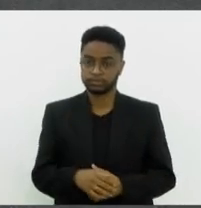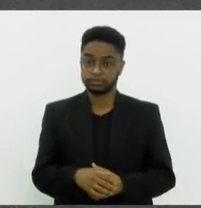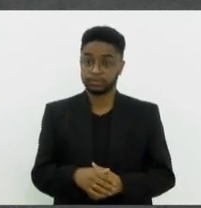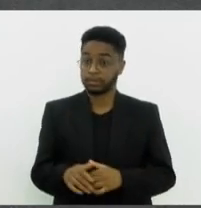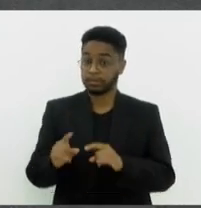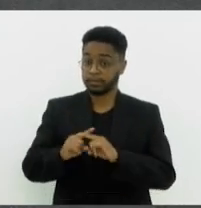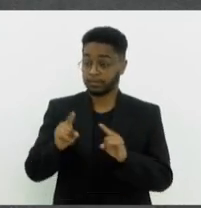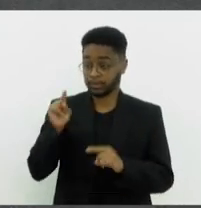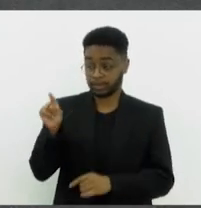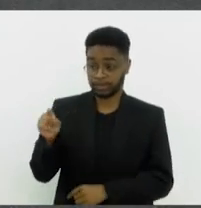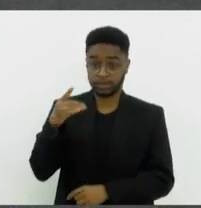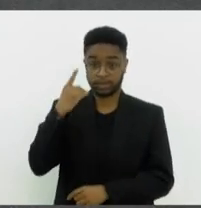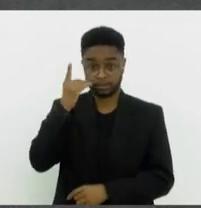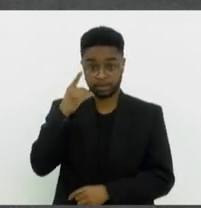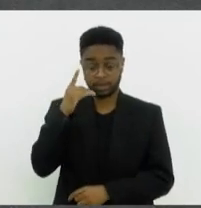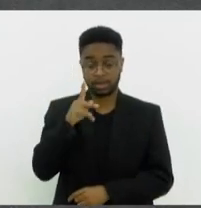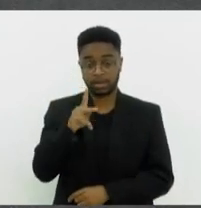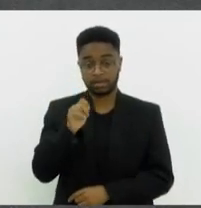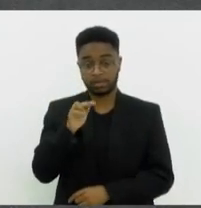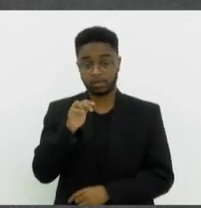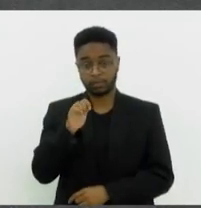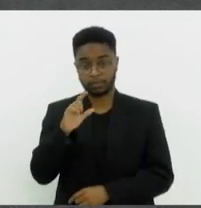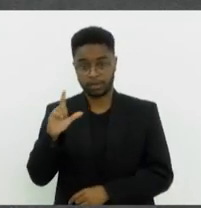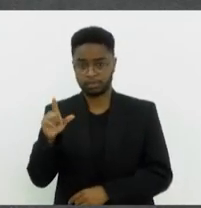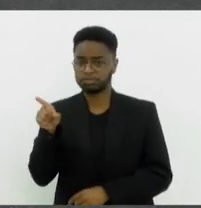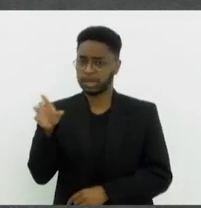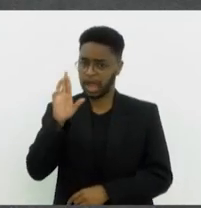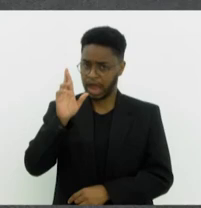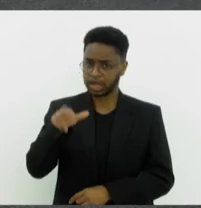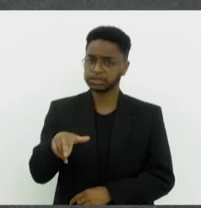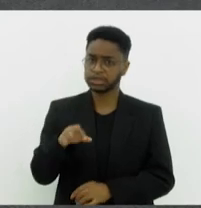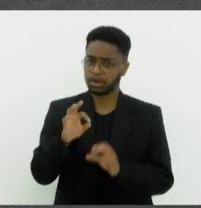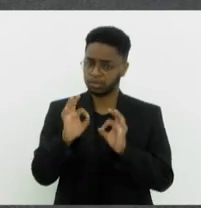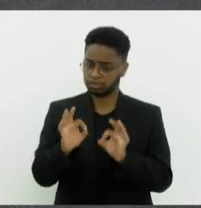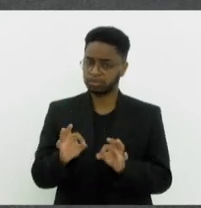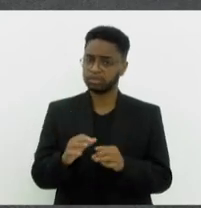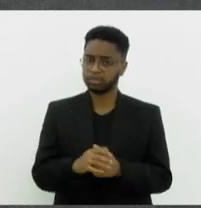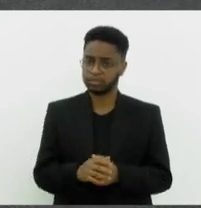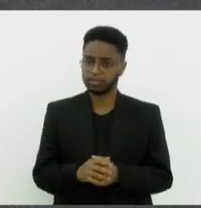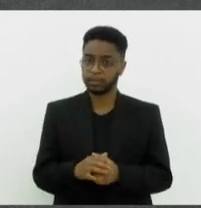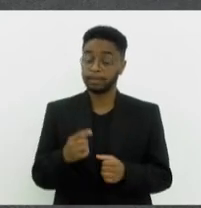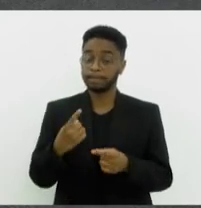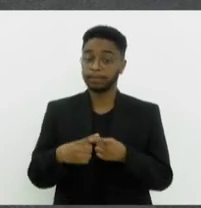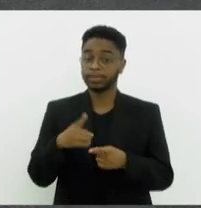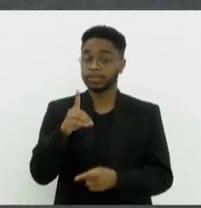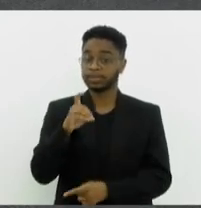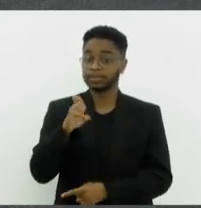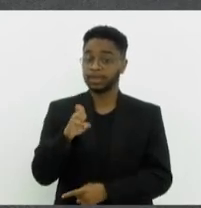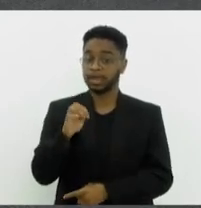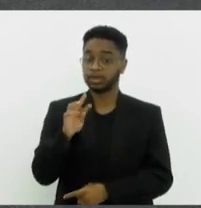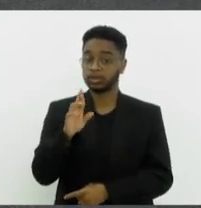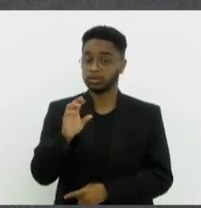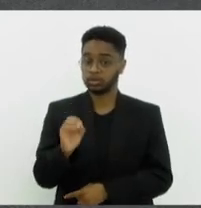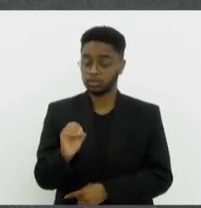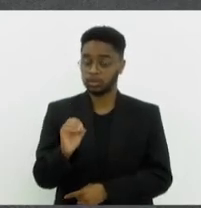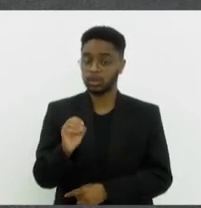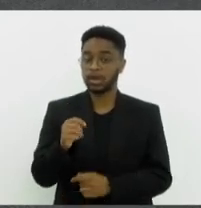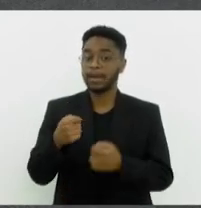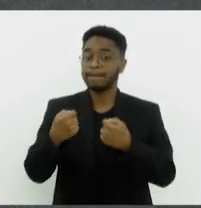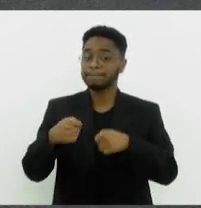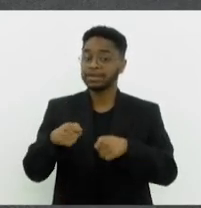Bell, Vossa Excelência tem toda a razão. O Detro deveria ter